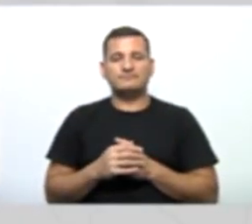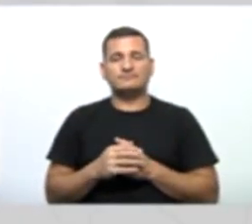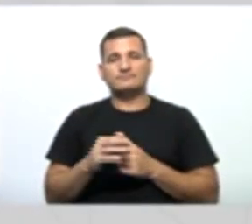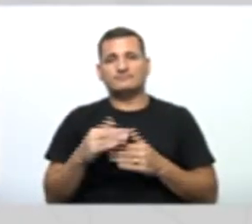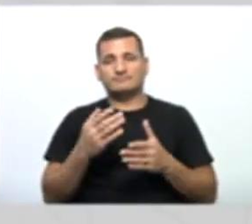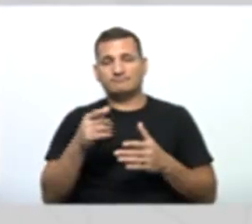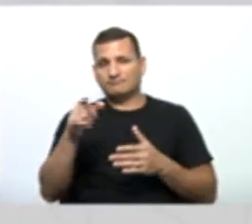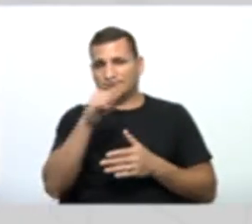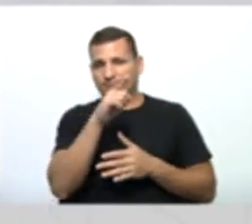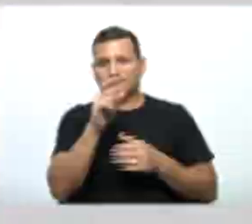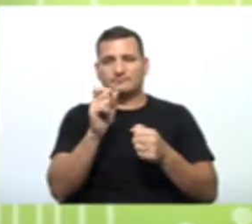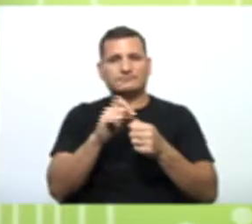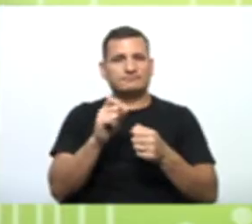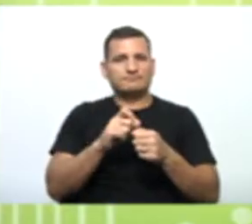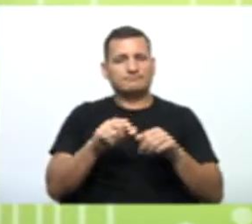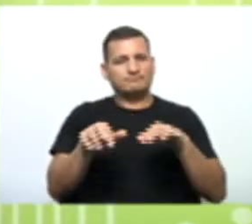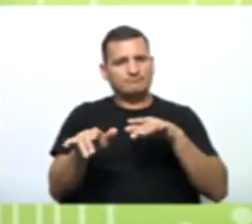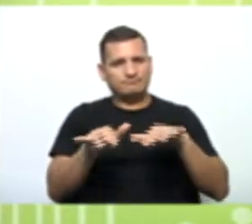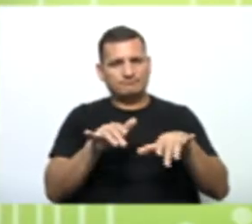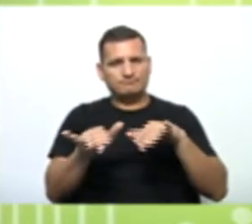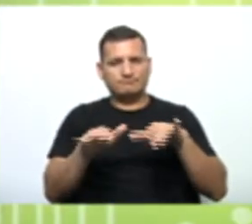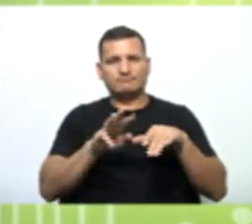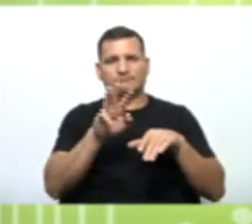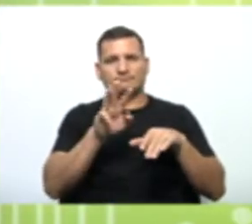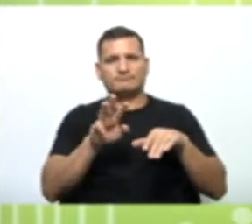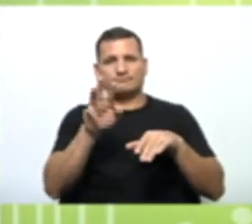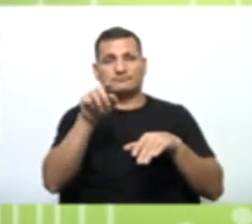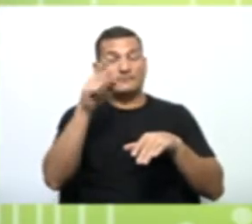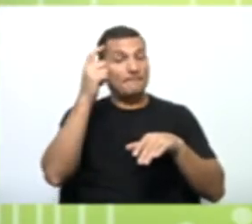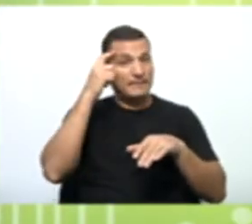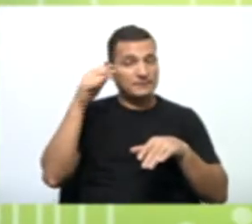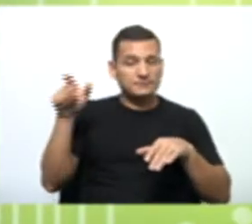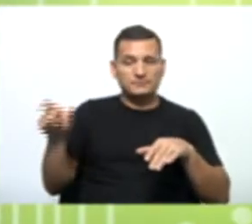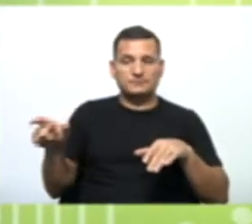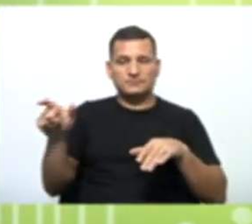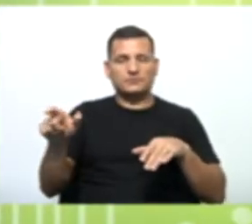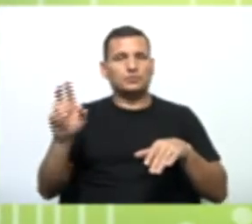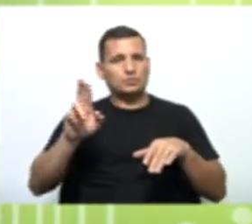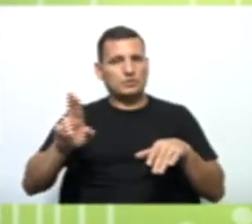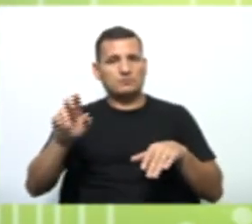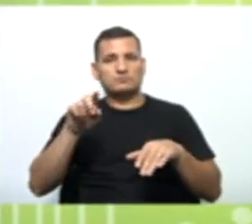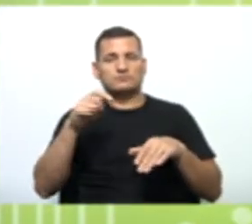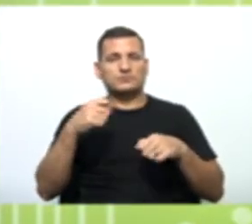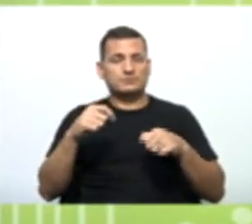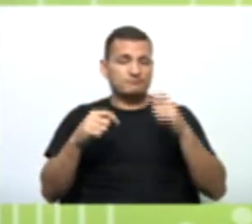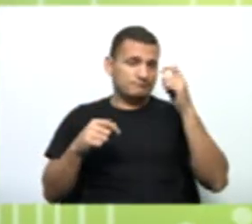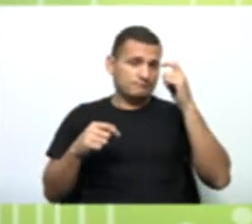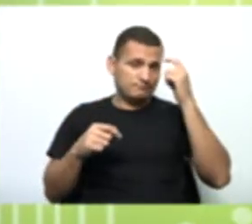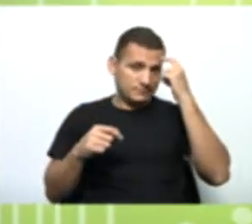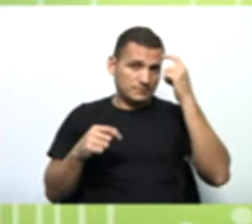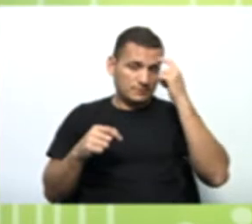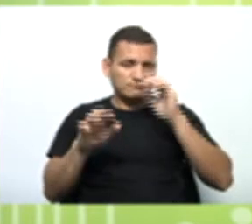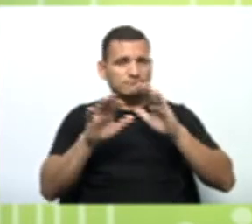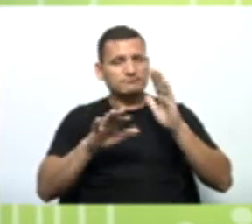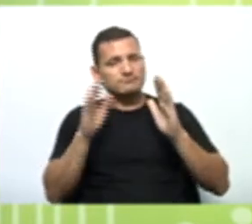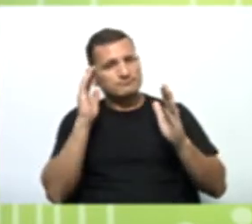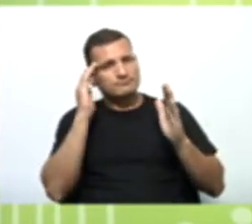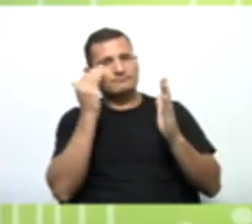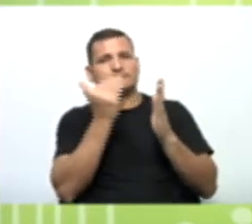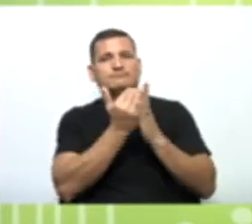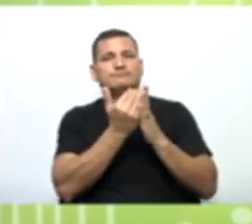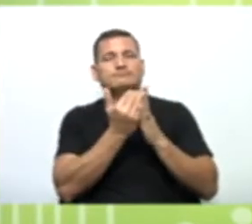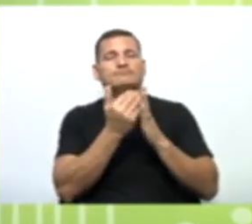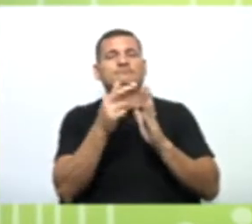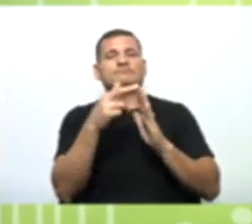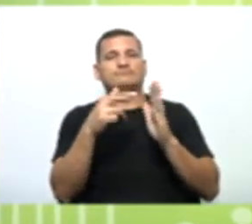que desenvolve, você que pensa no usuário, toma muito cuidado com esses princípios que a gente acabou de falar para vocês aqui, para passar para